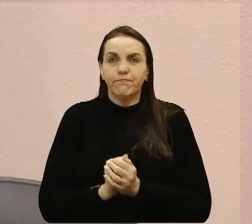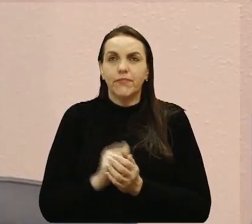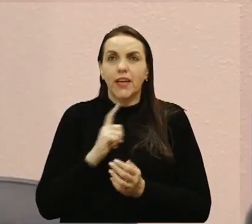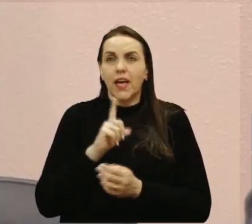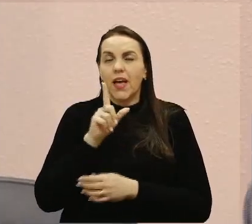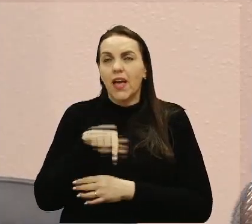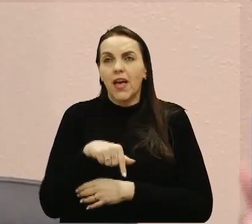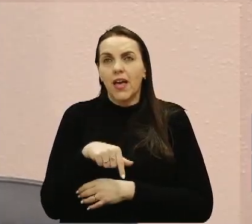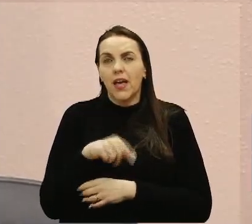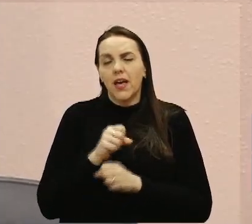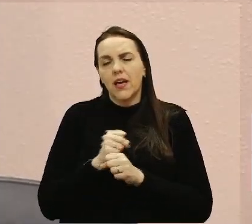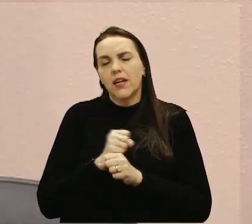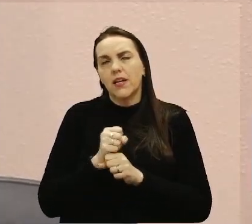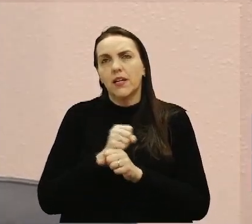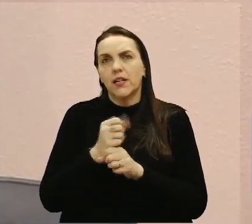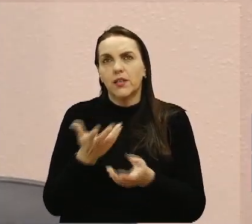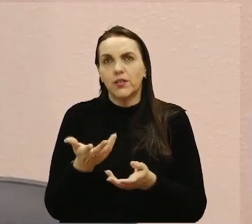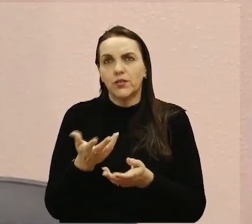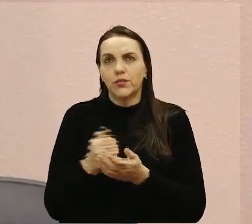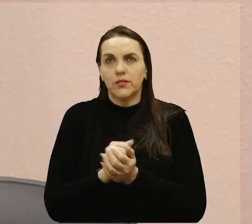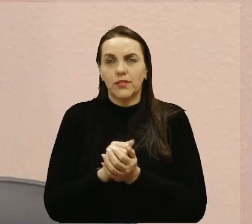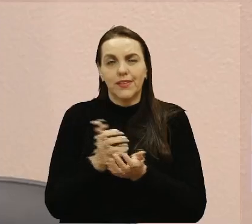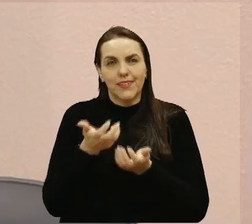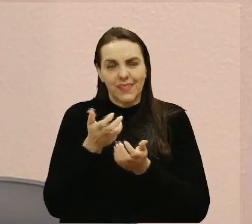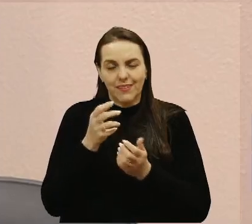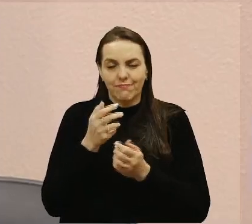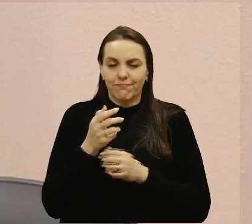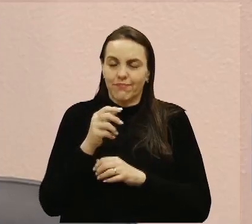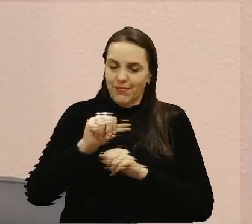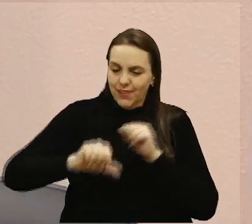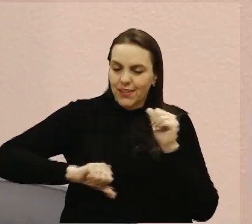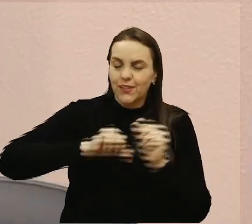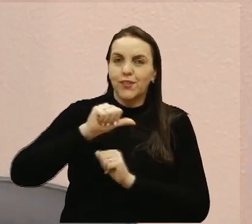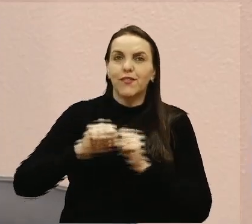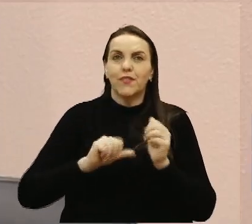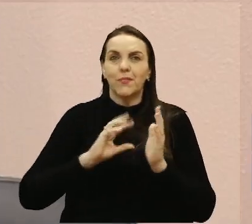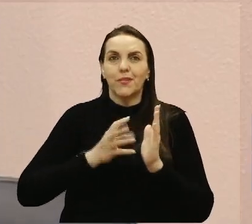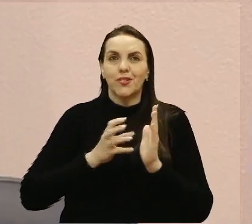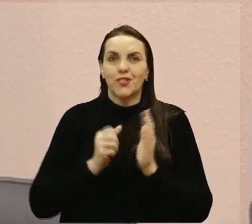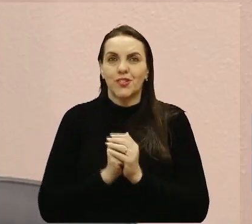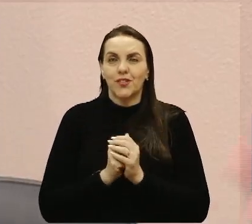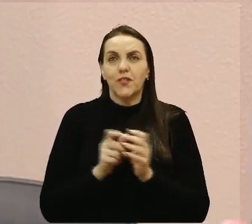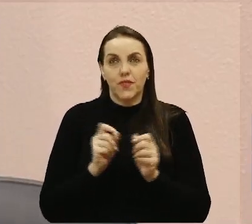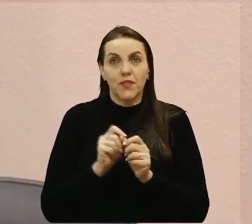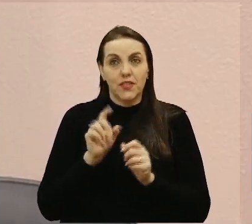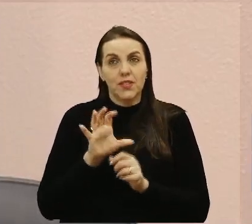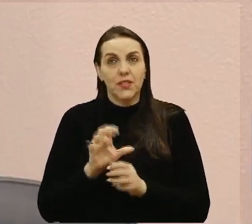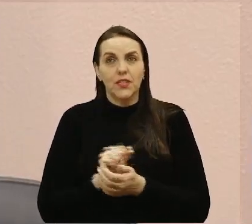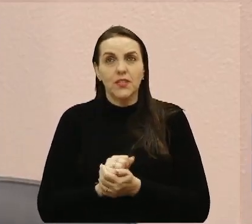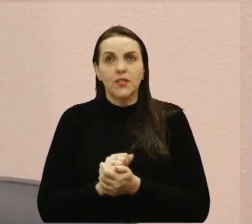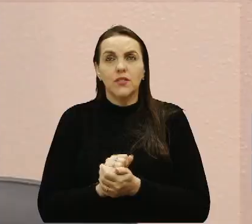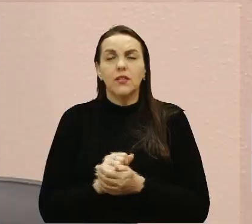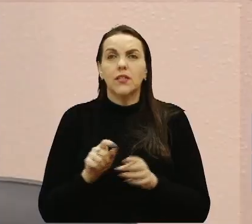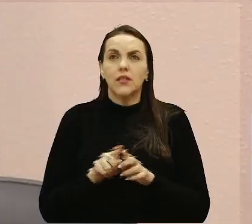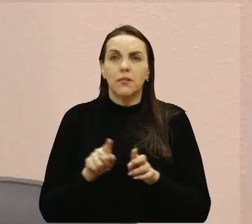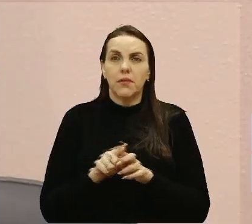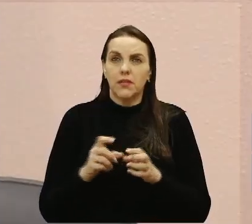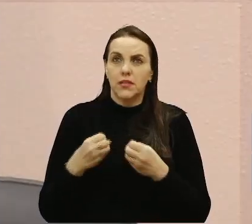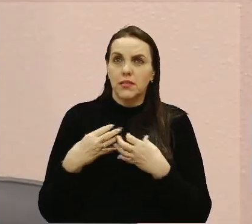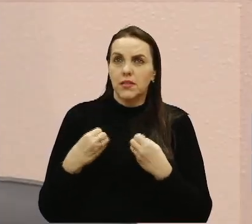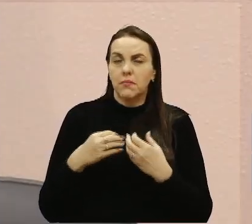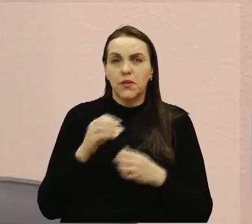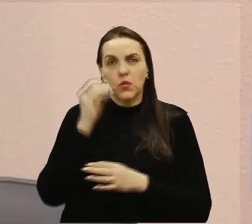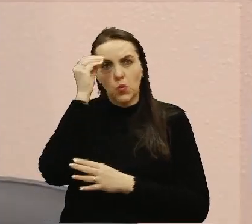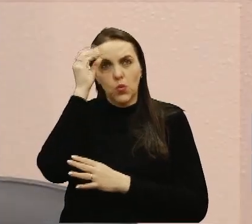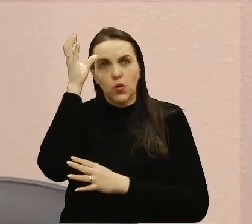de muitos anos que se queria dar uma renovada no partido, e foi feito isso muito através dos ensinamentos e conhecimentos